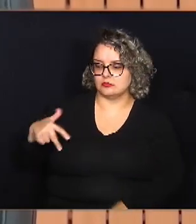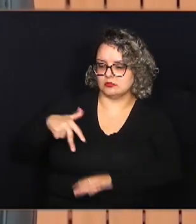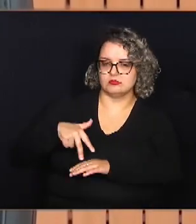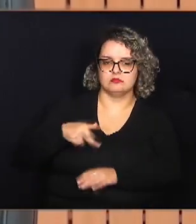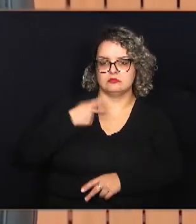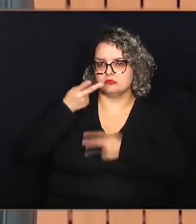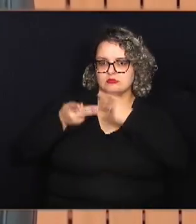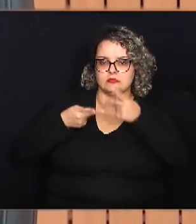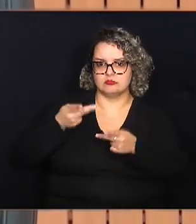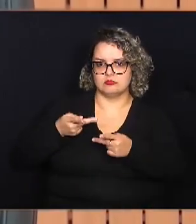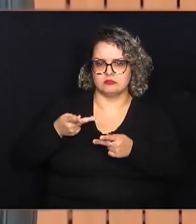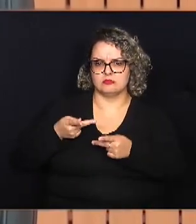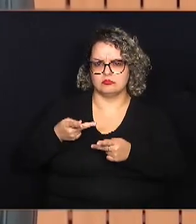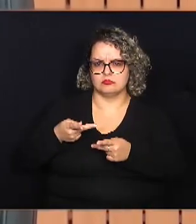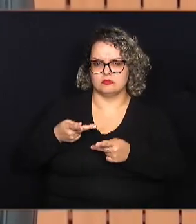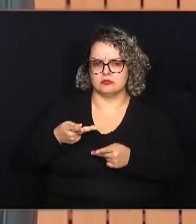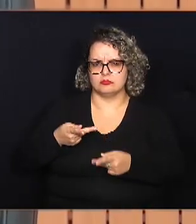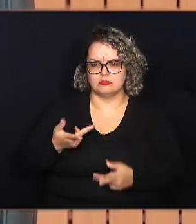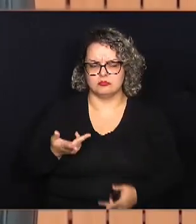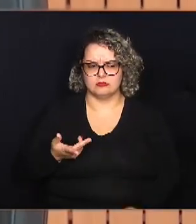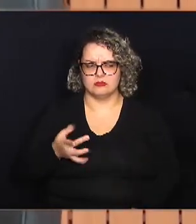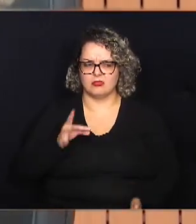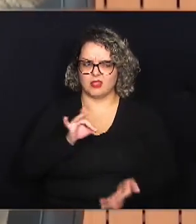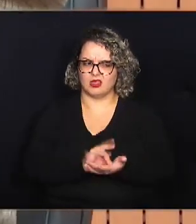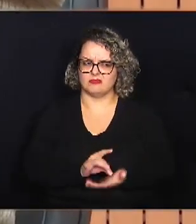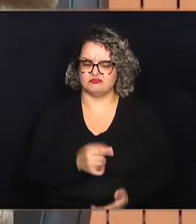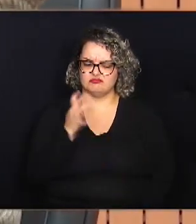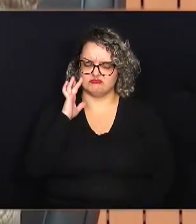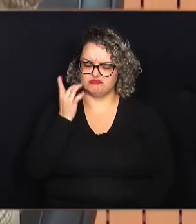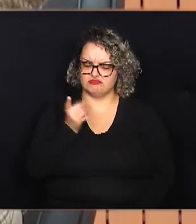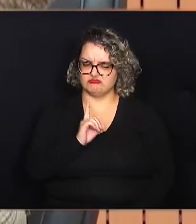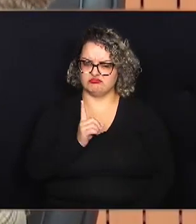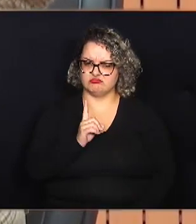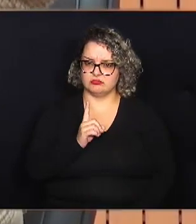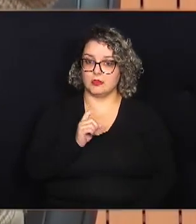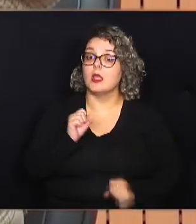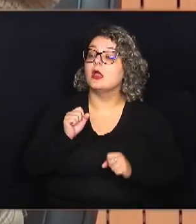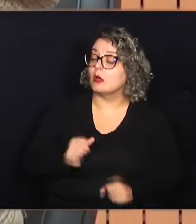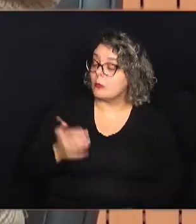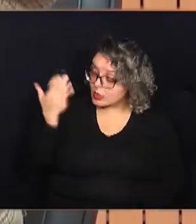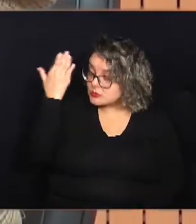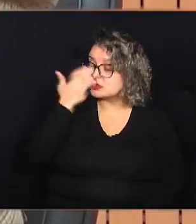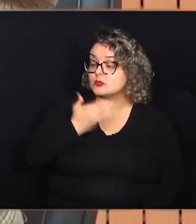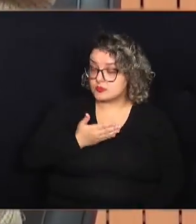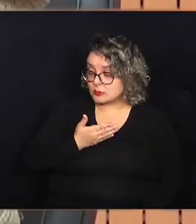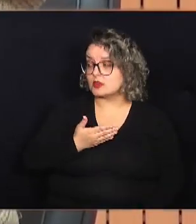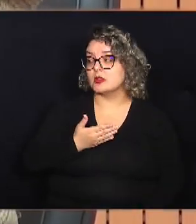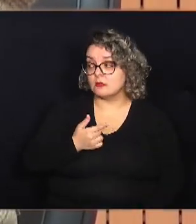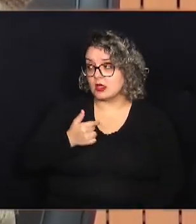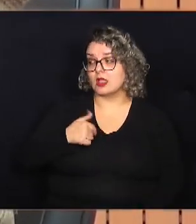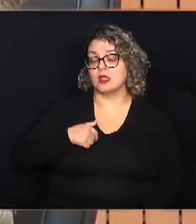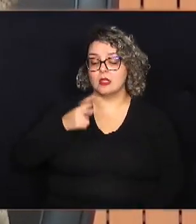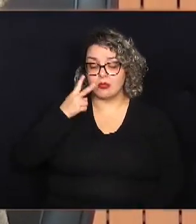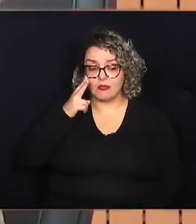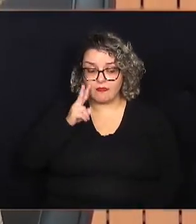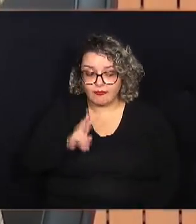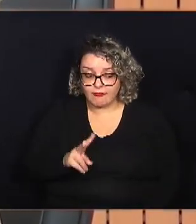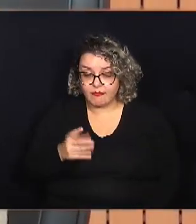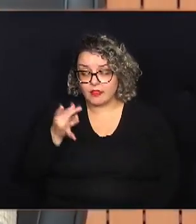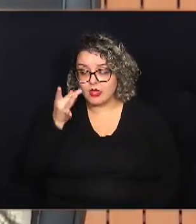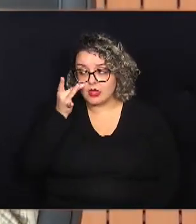falava, é real o que ele está falando? Não. Eu posso testemunhar que eu estive lá, acompanhei,